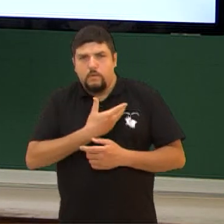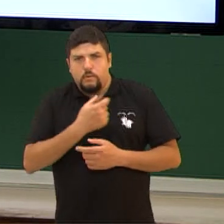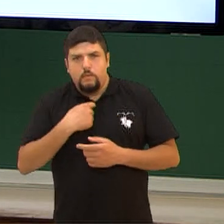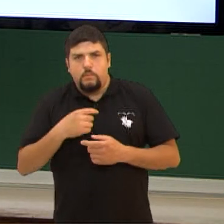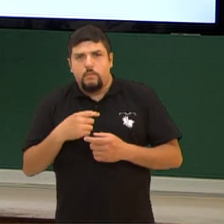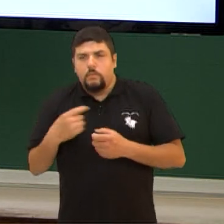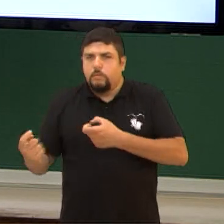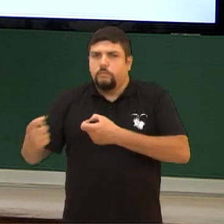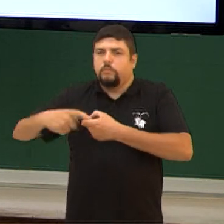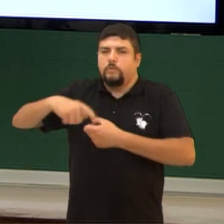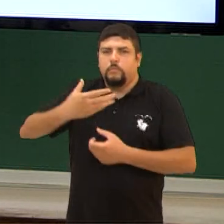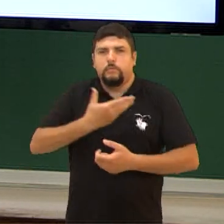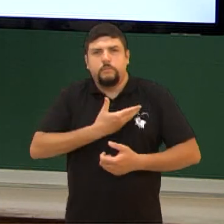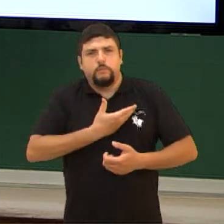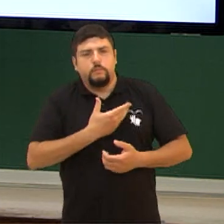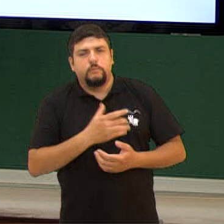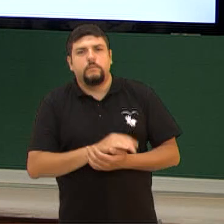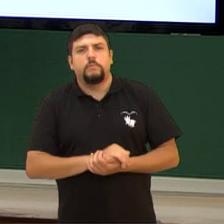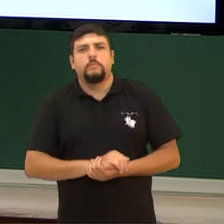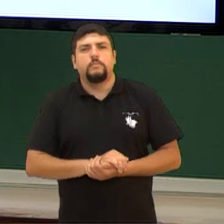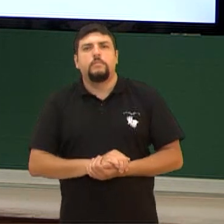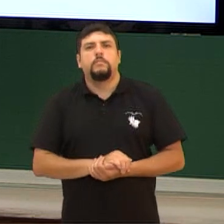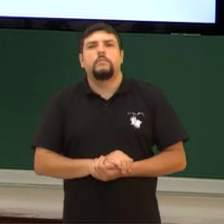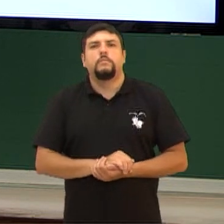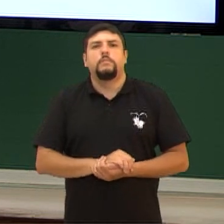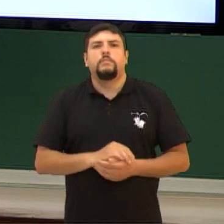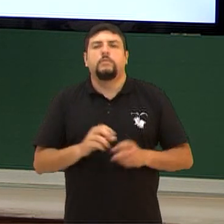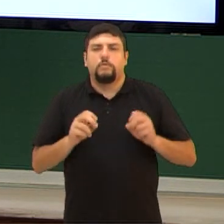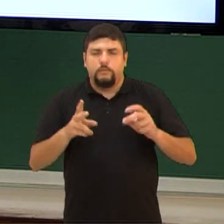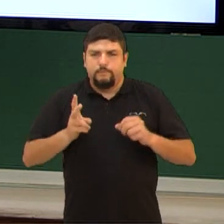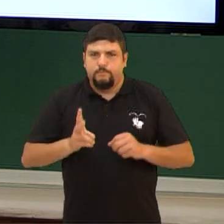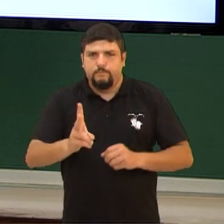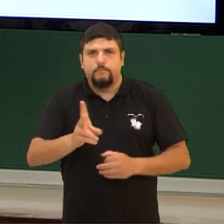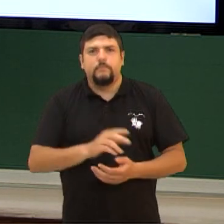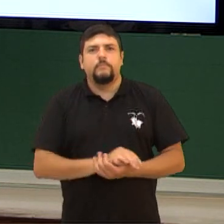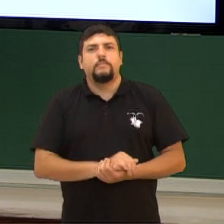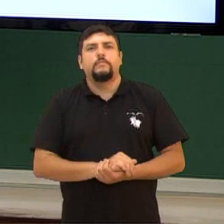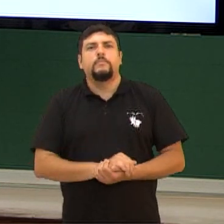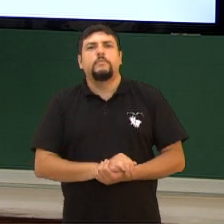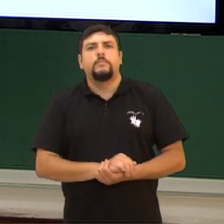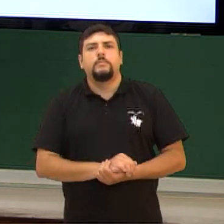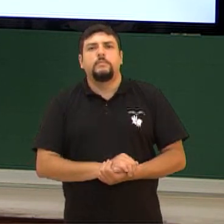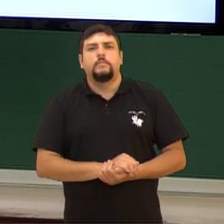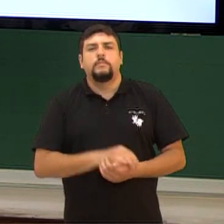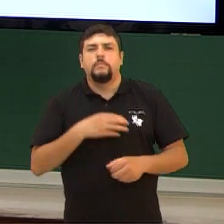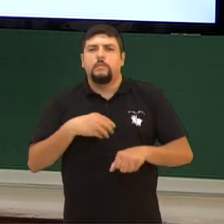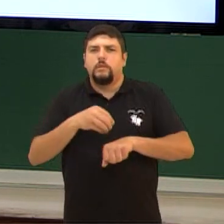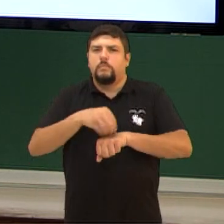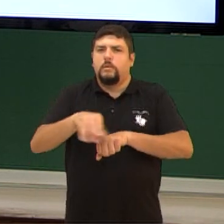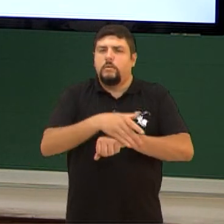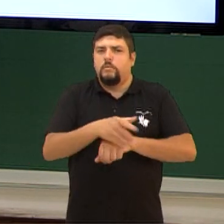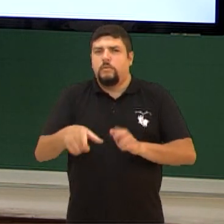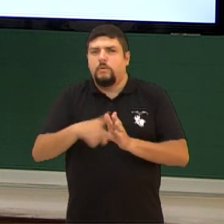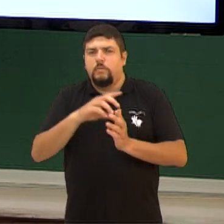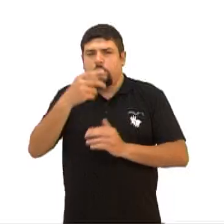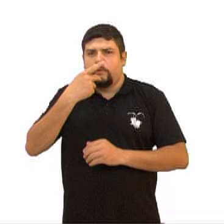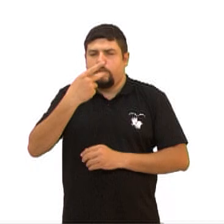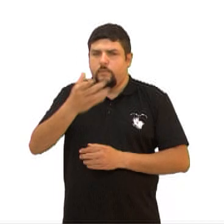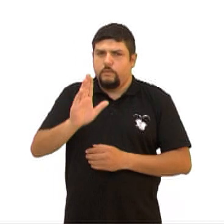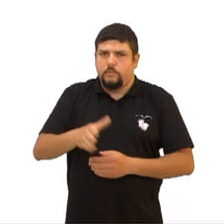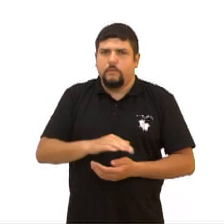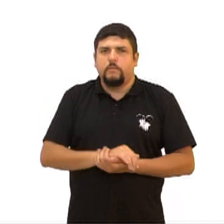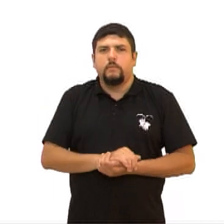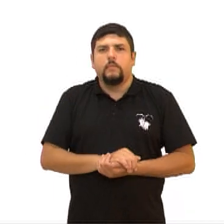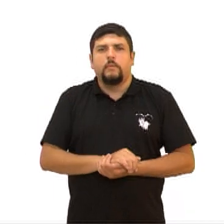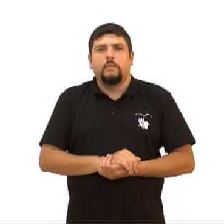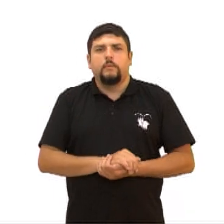assim, ok? Então vamos seguir. Minha dica, que eu já falei inclusive, né? O